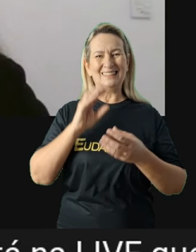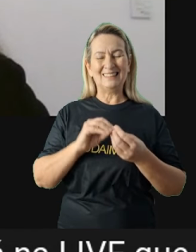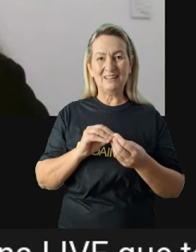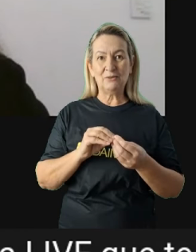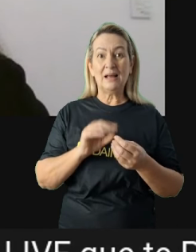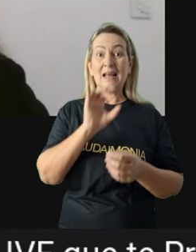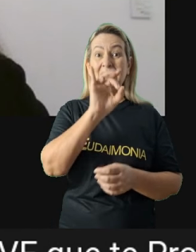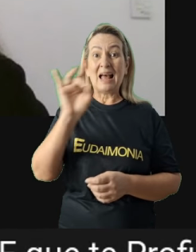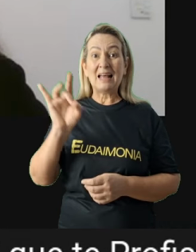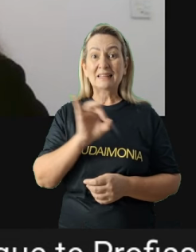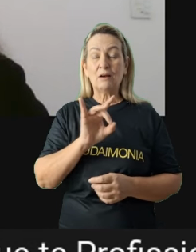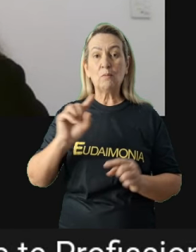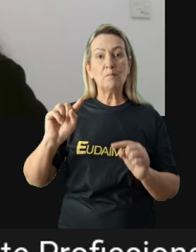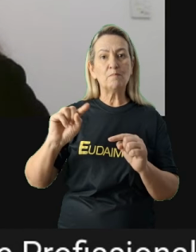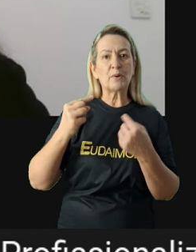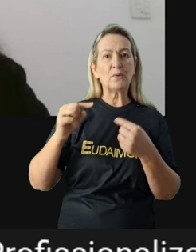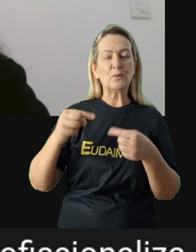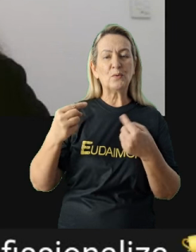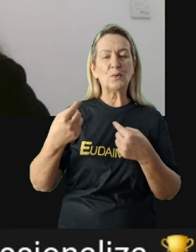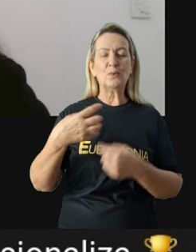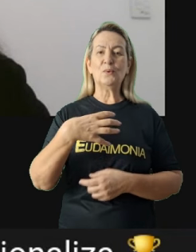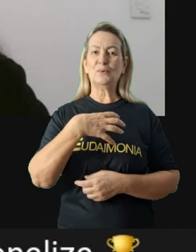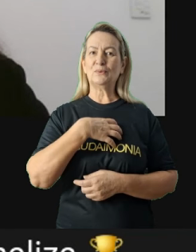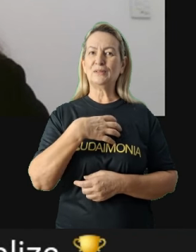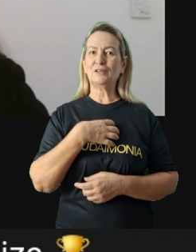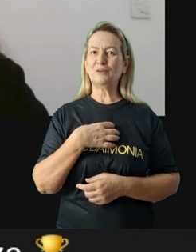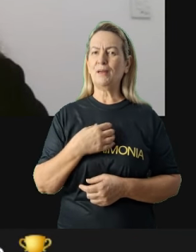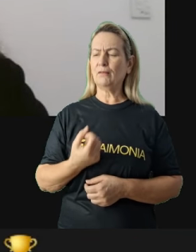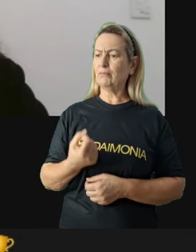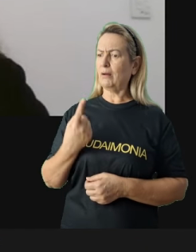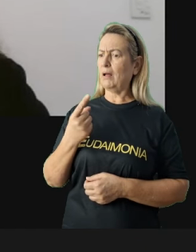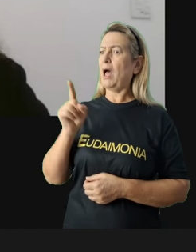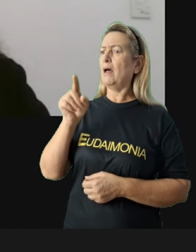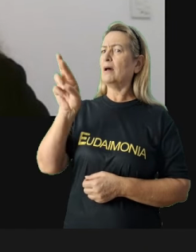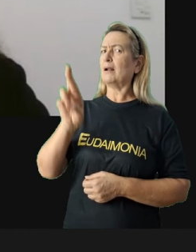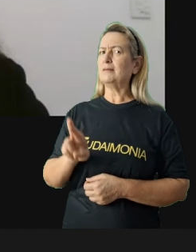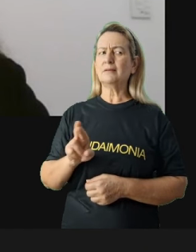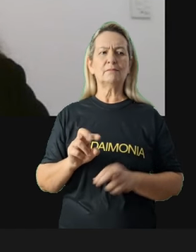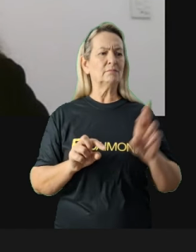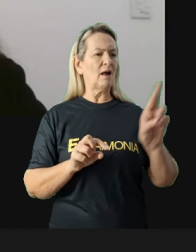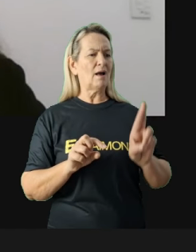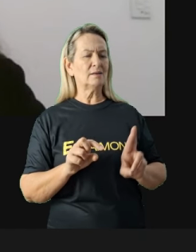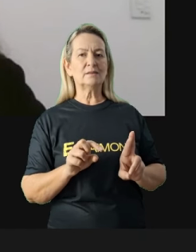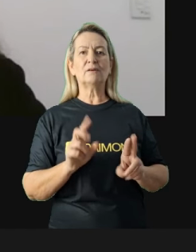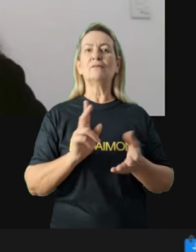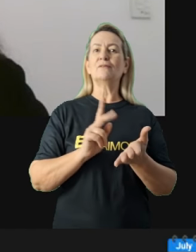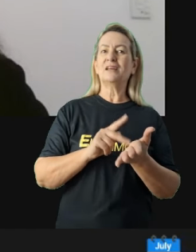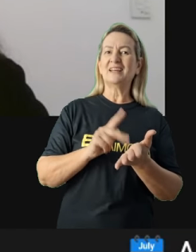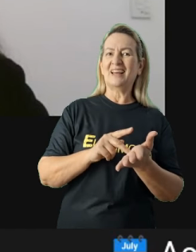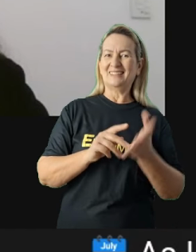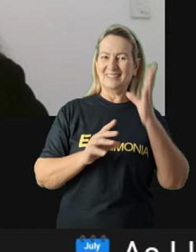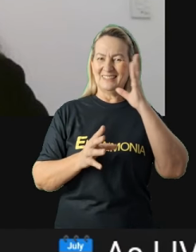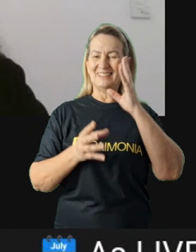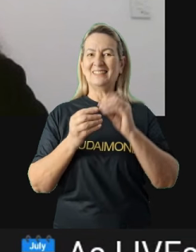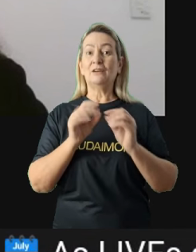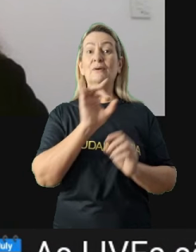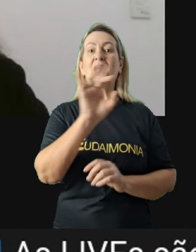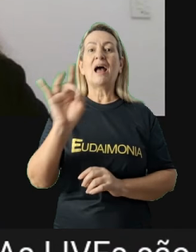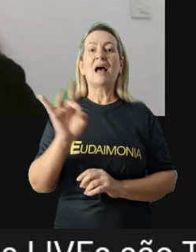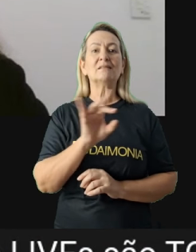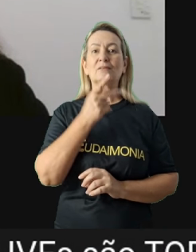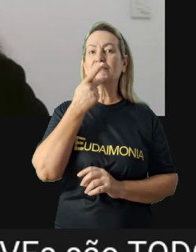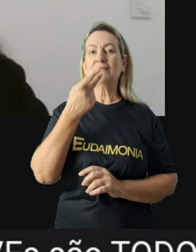negócio aí que eu não tinha pensado. O professor Pirangi provocou alguma coisa que eu não tinha visto. Mônica, pô, me chacoalhou. É verdade, pô, a